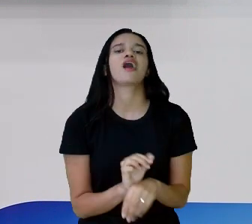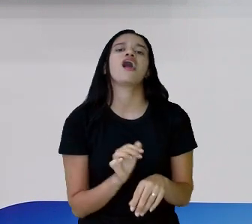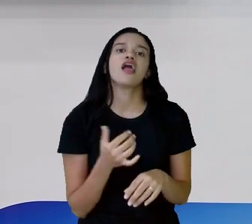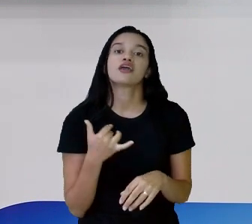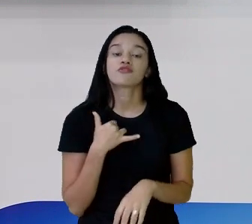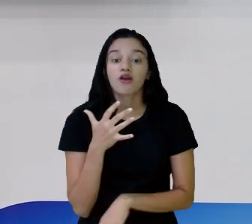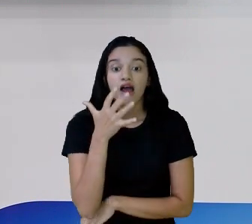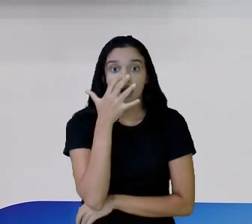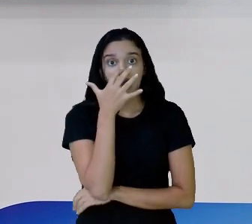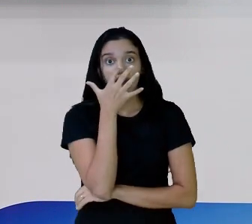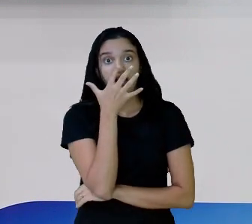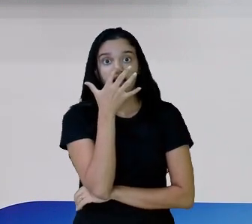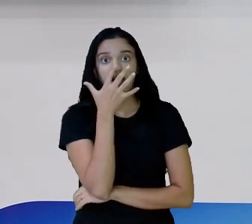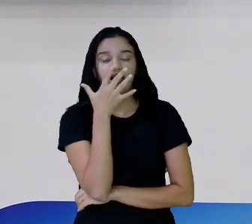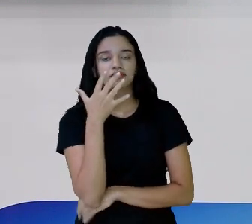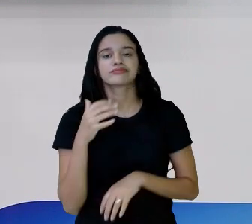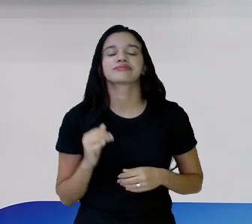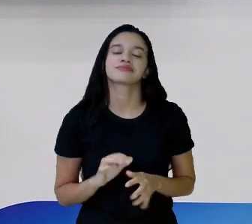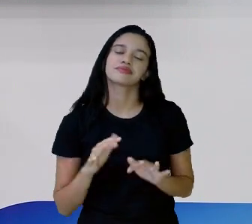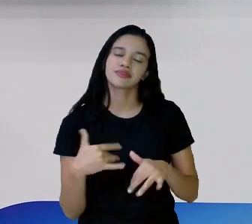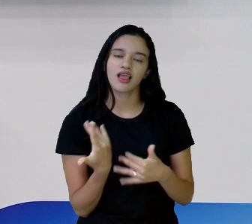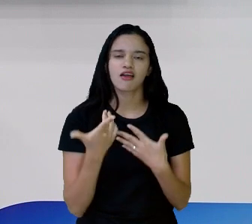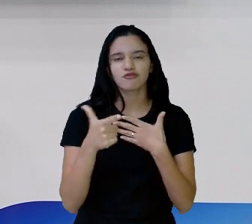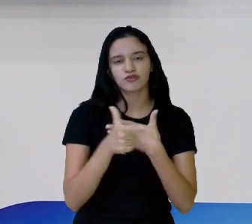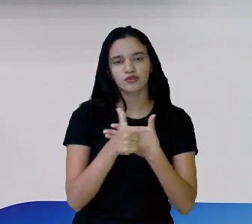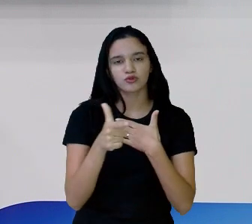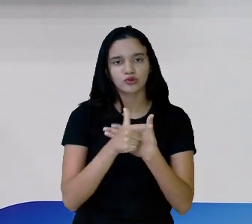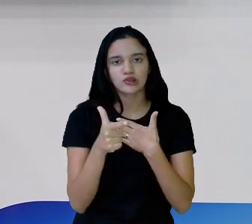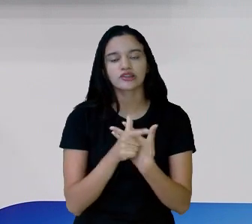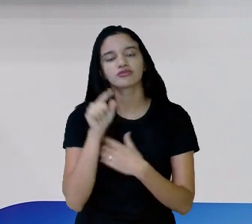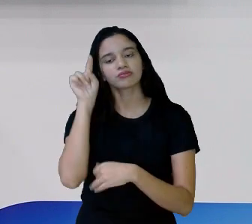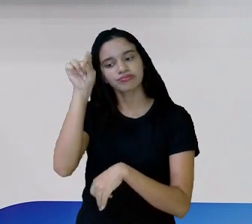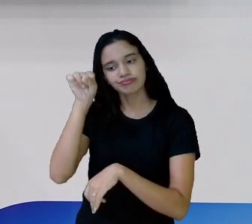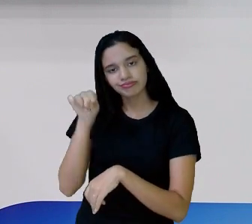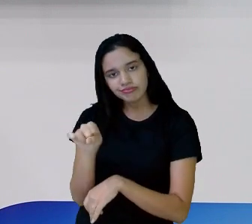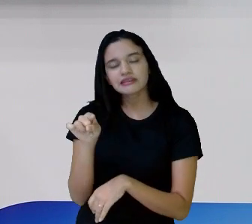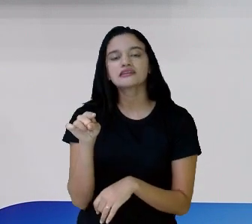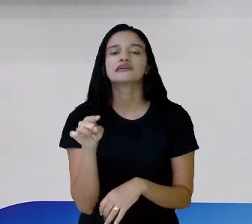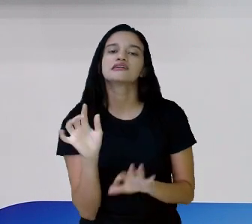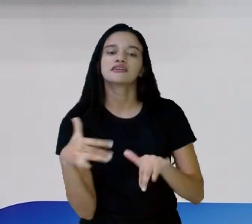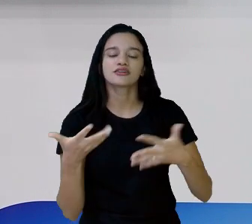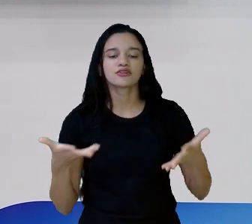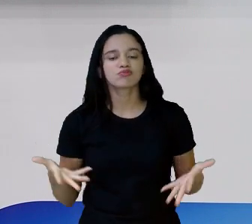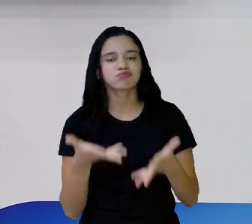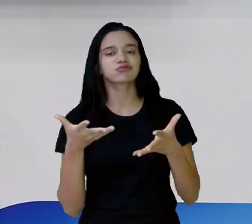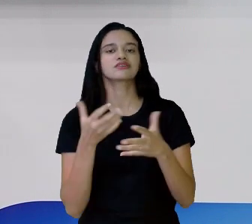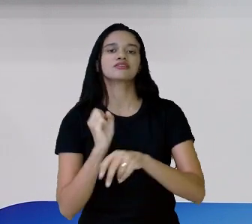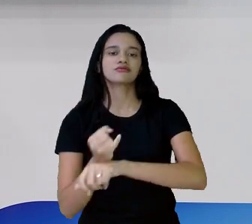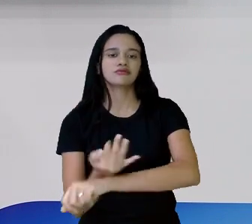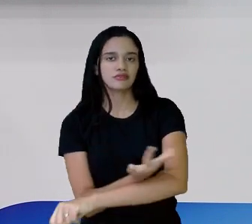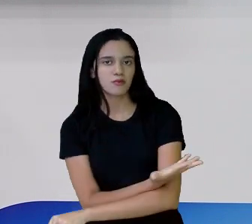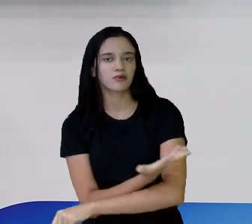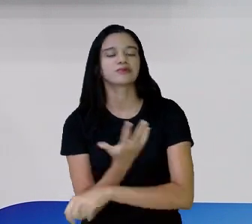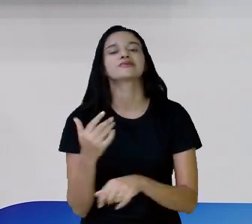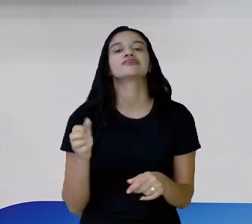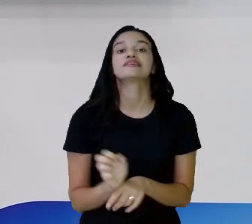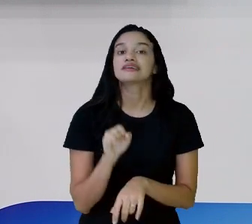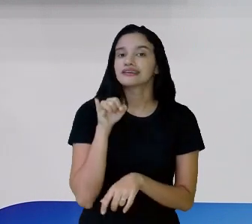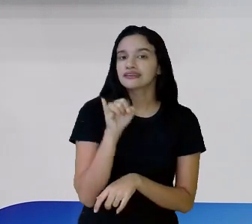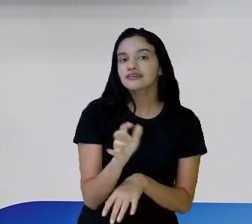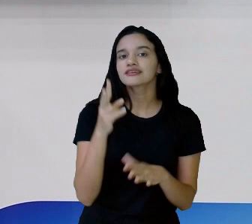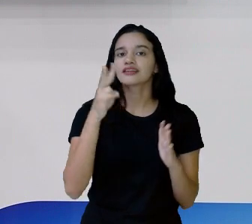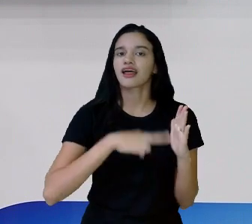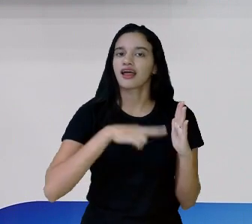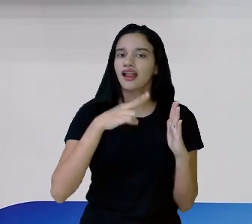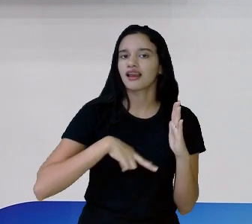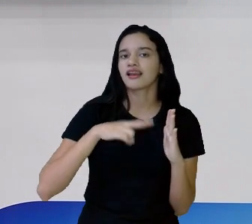muito chocada. Então, essa é a função da exclamação. Ela dá, sabe, essa ênfase nas emoções. Então, se você está